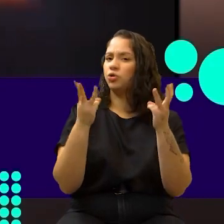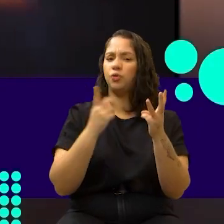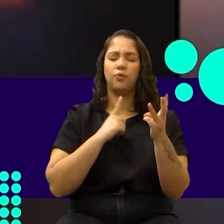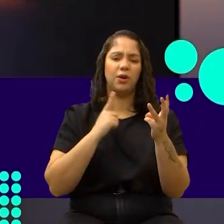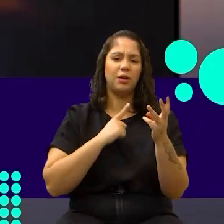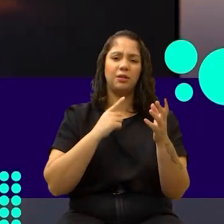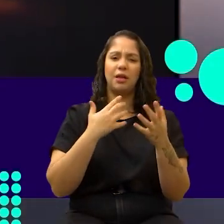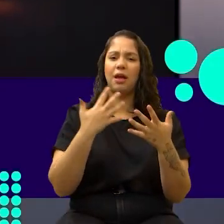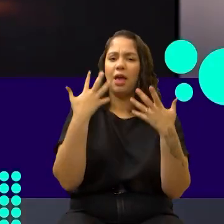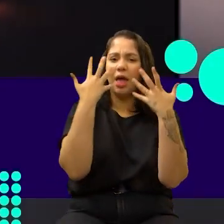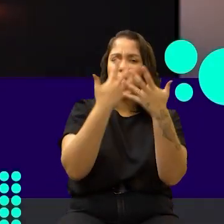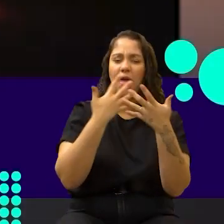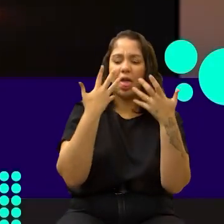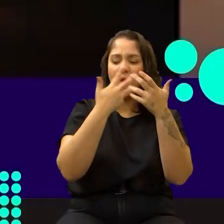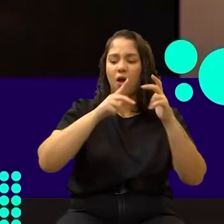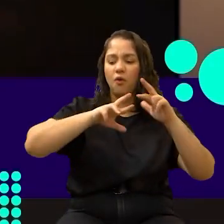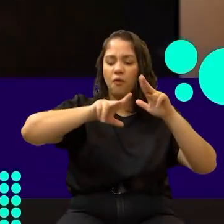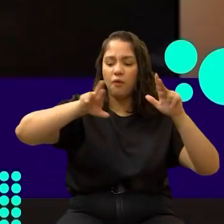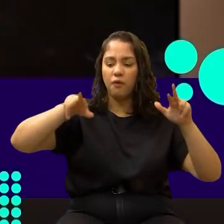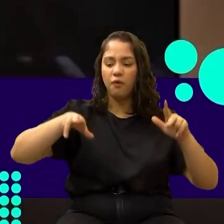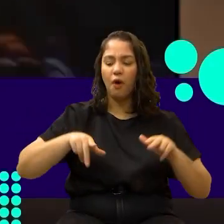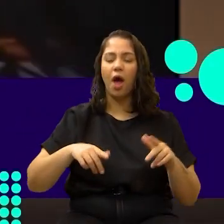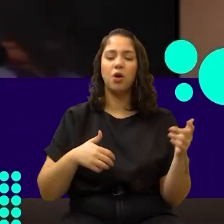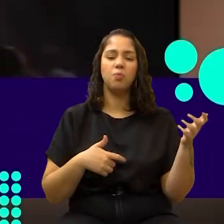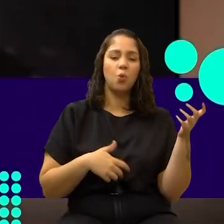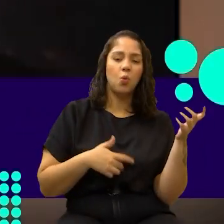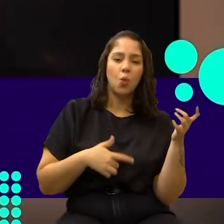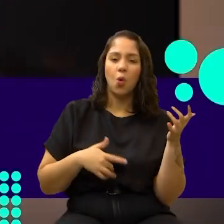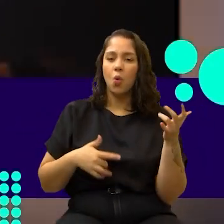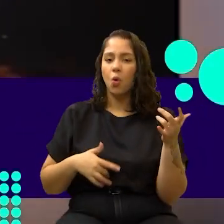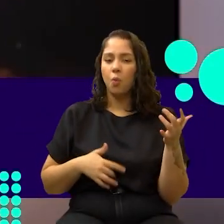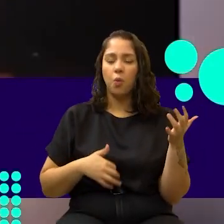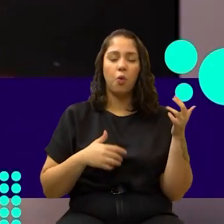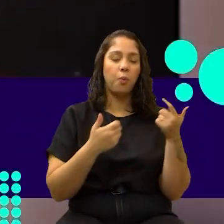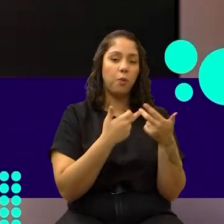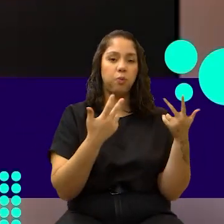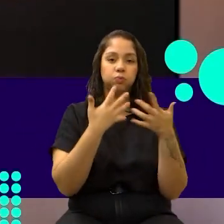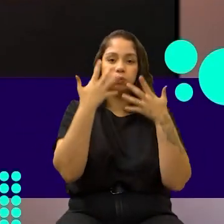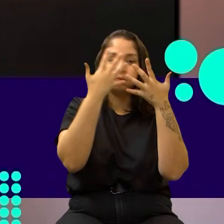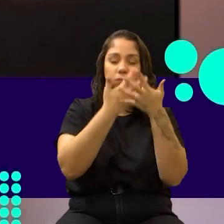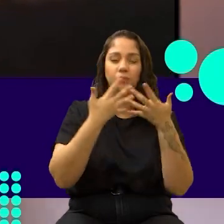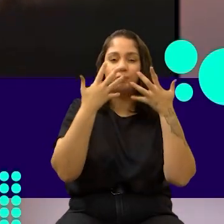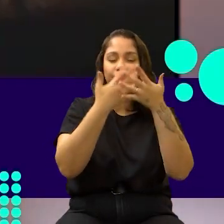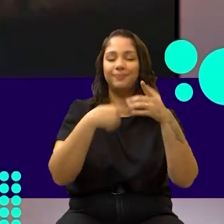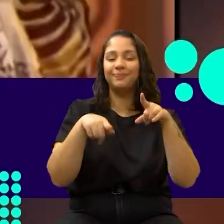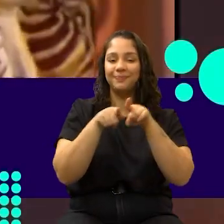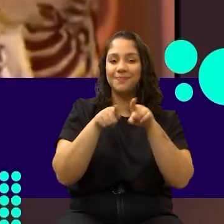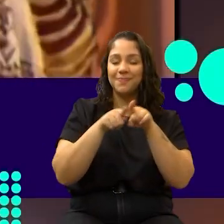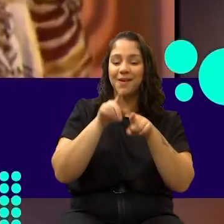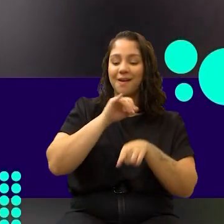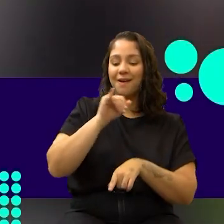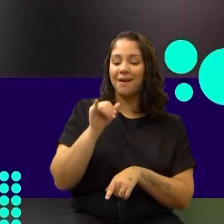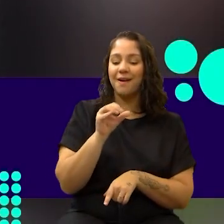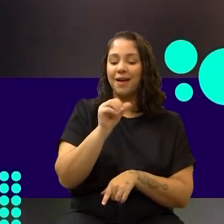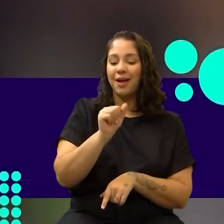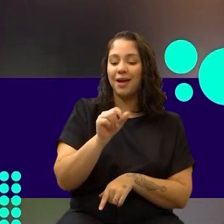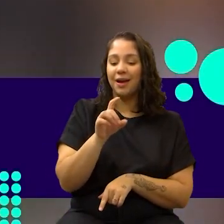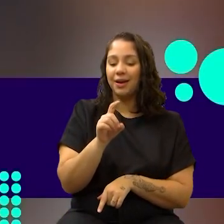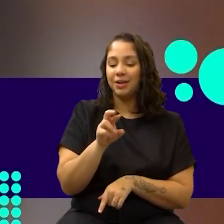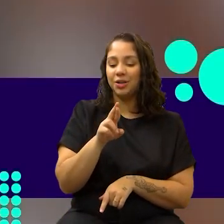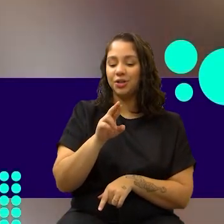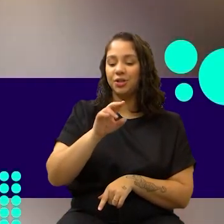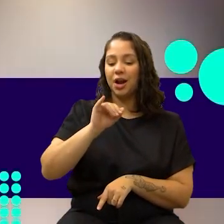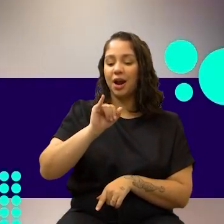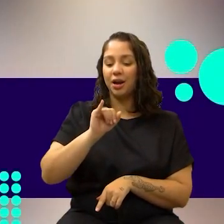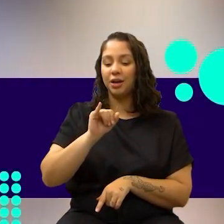No show, o trio passeia por vários gêneros do cancioneiro popular, como o shot, o baião e o chachado. No domingo, no